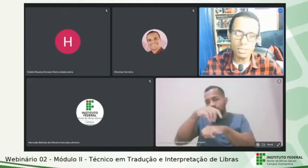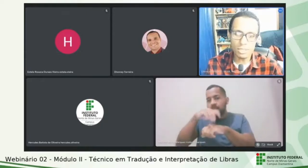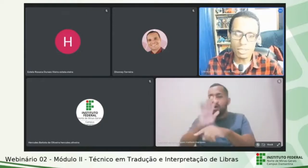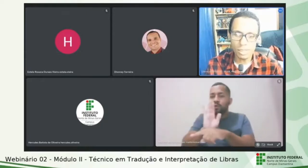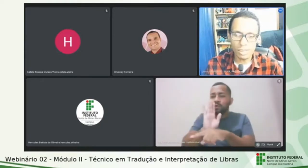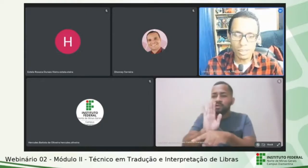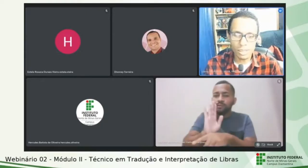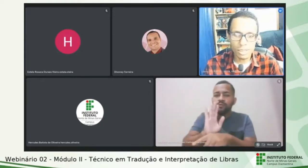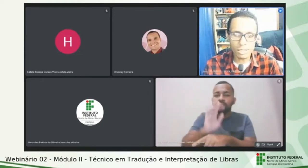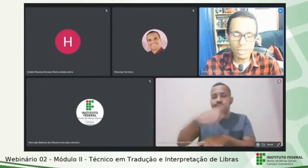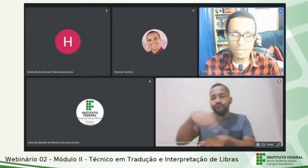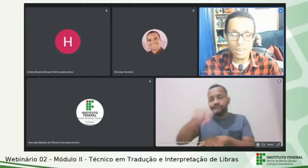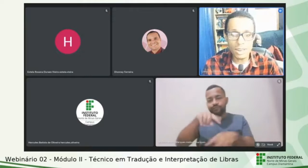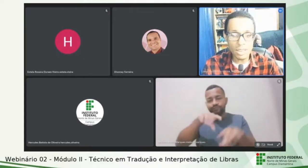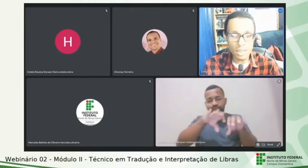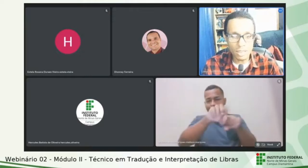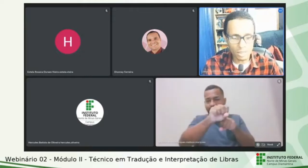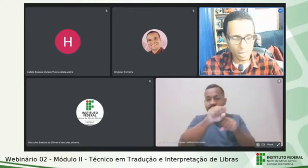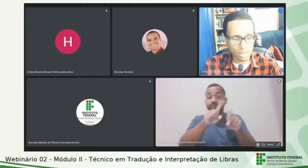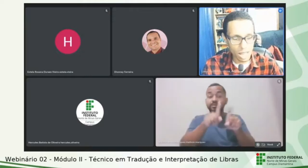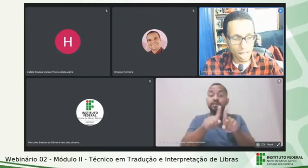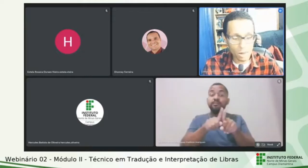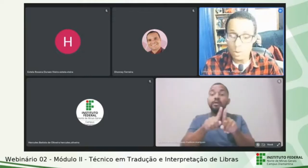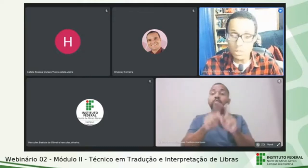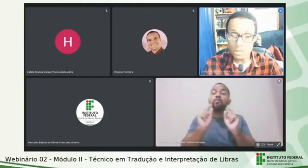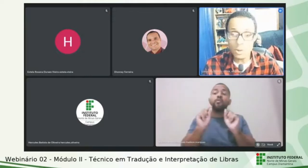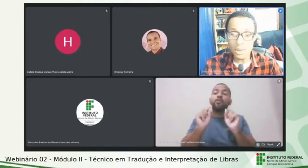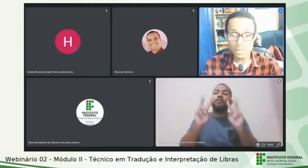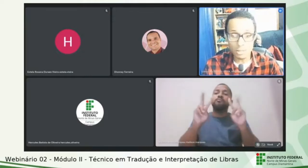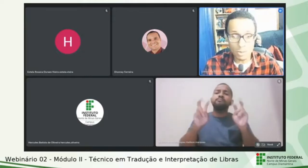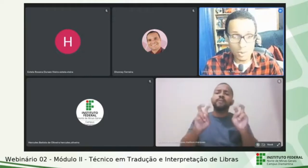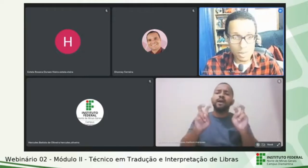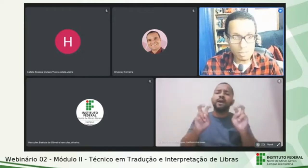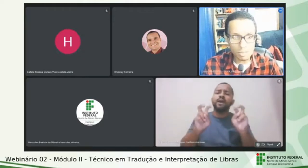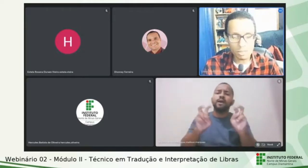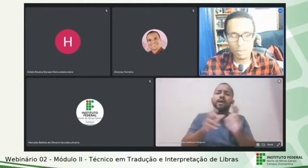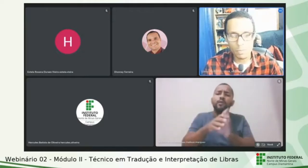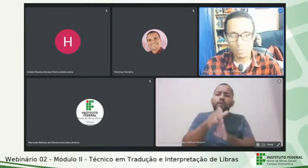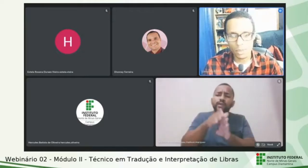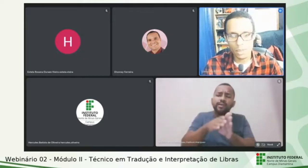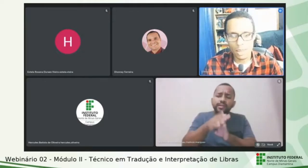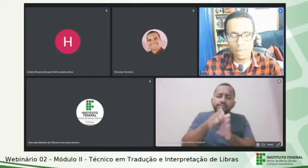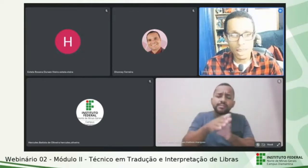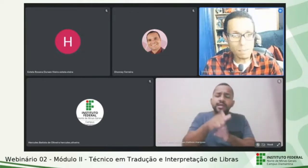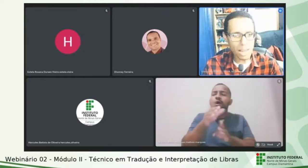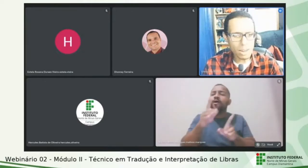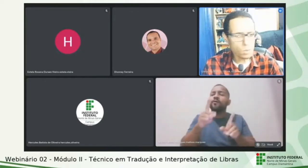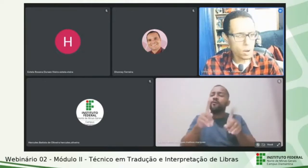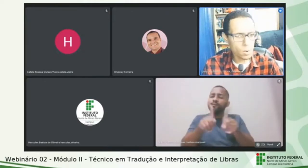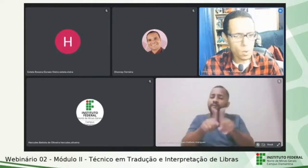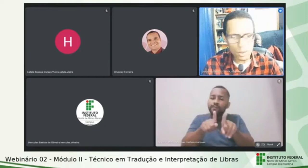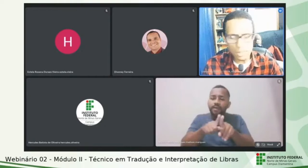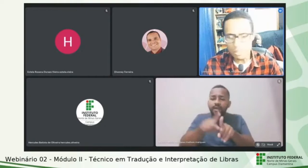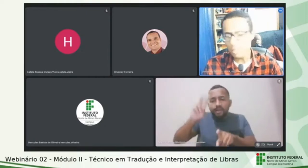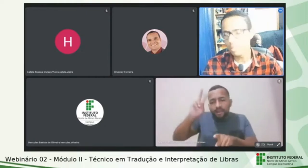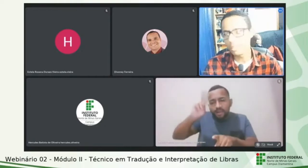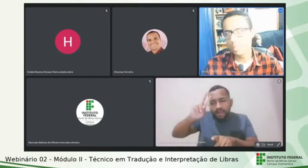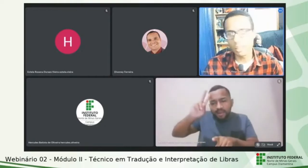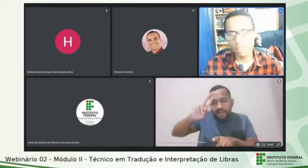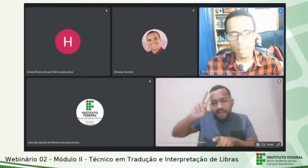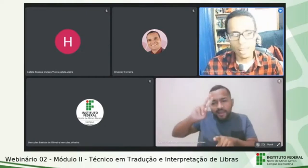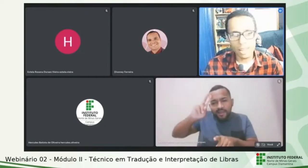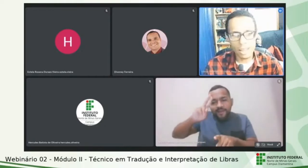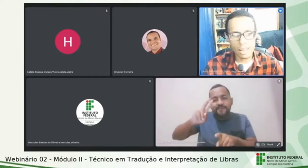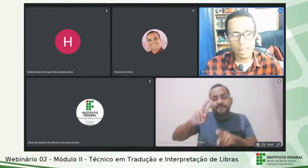vocês e trazer aqui algumas orientações, relembrar alguma coisa,